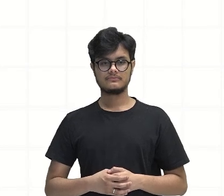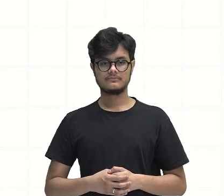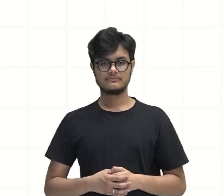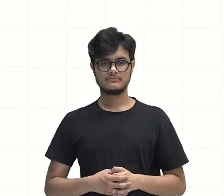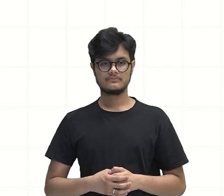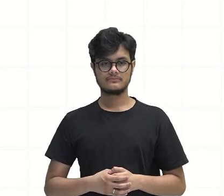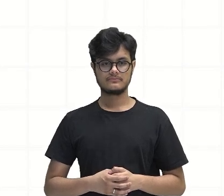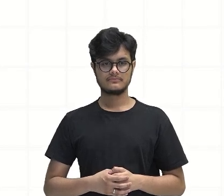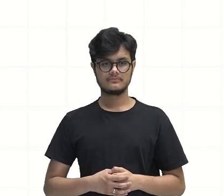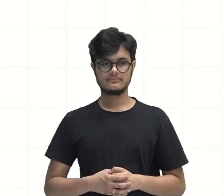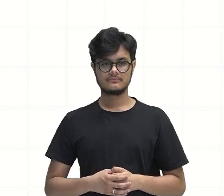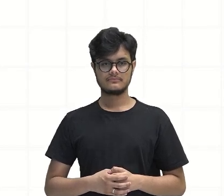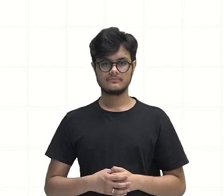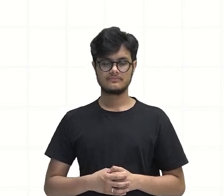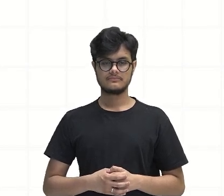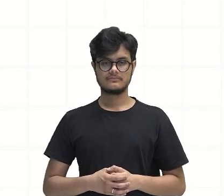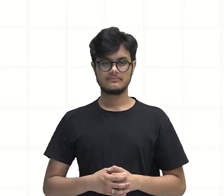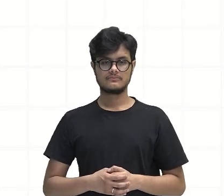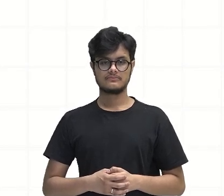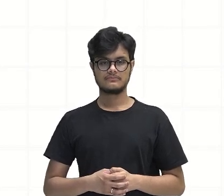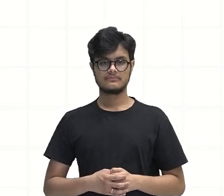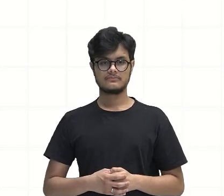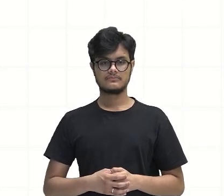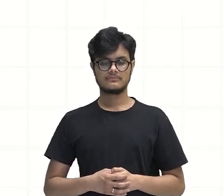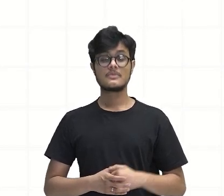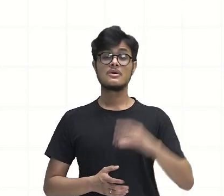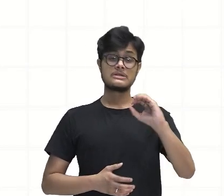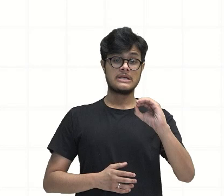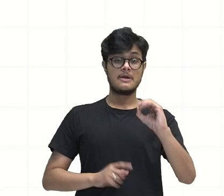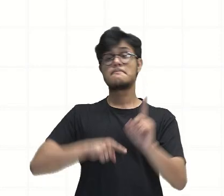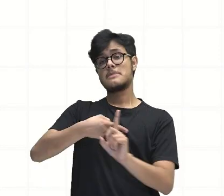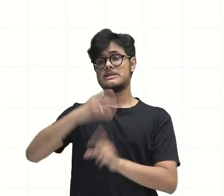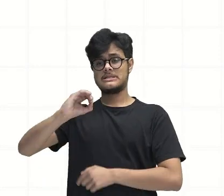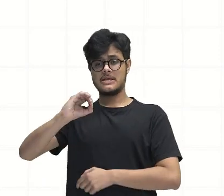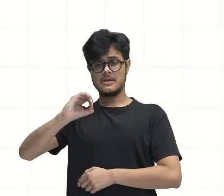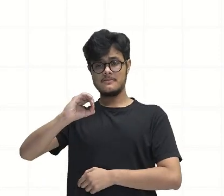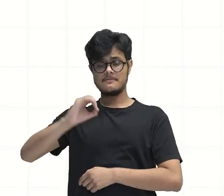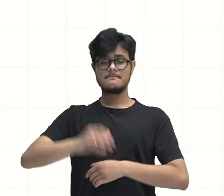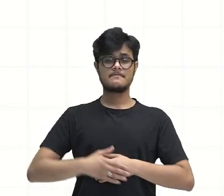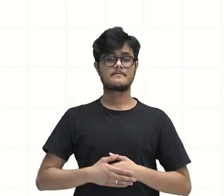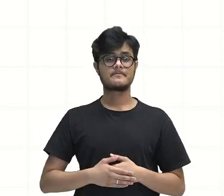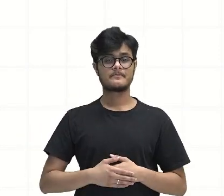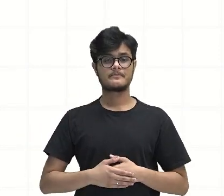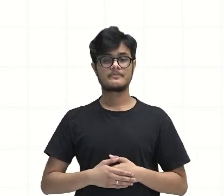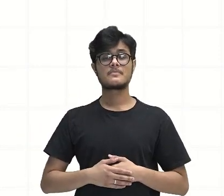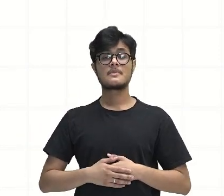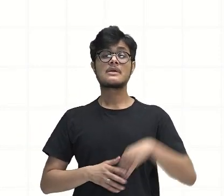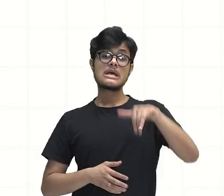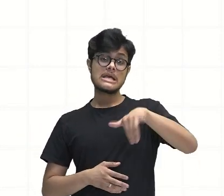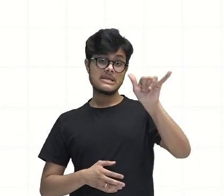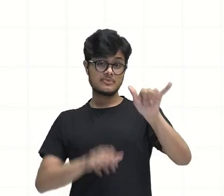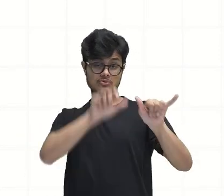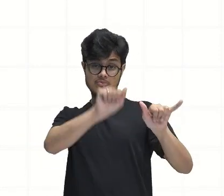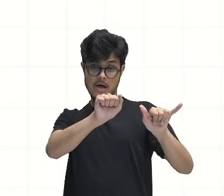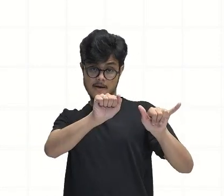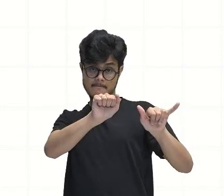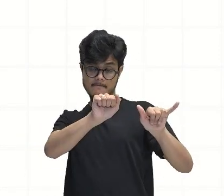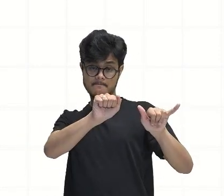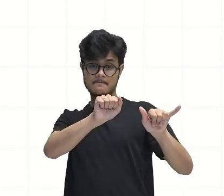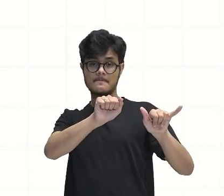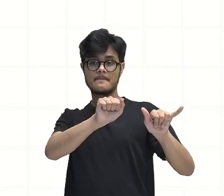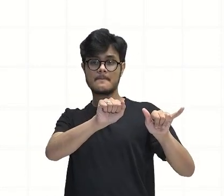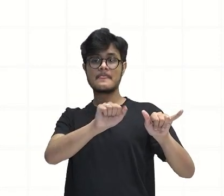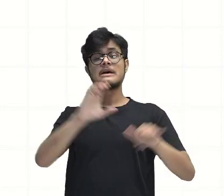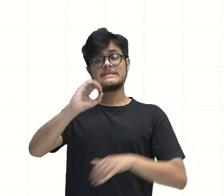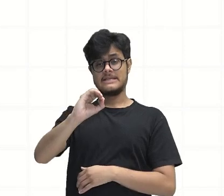igreja. Tudo certo? Então, 0 mais 0. E a coordenada y da casa, que está na origem, é